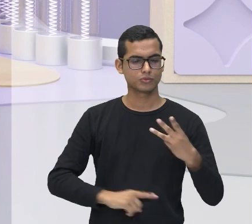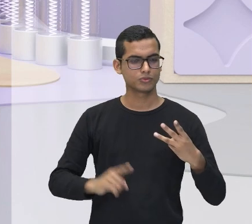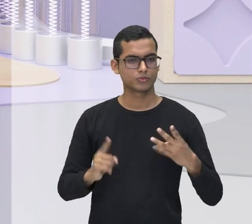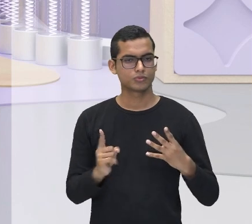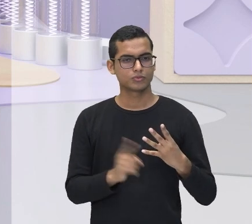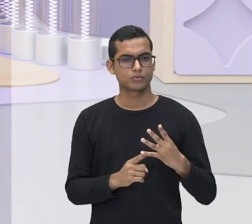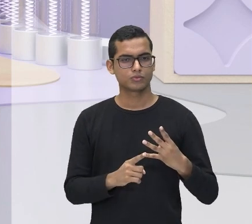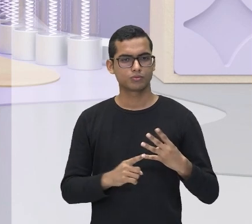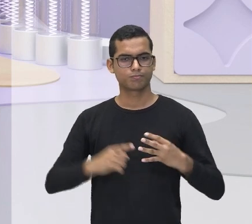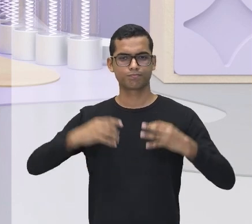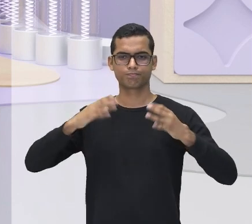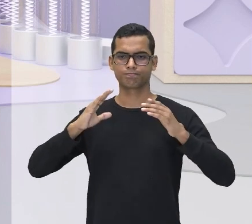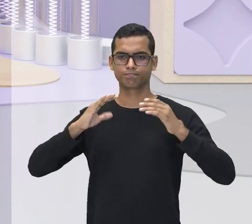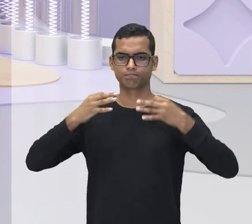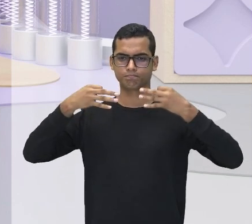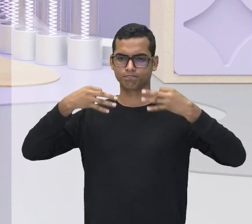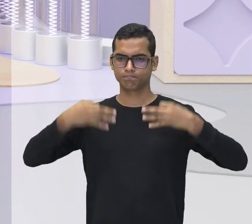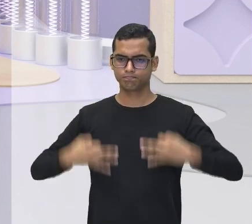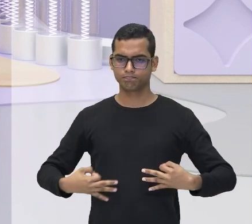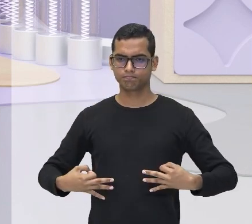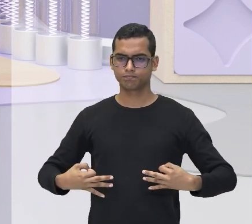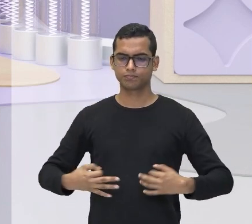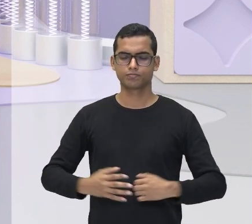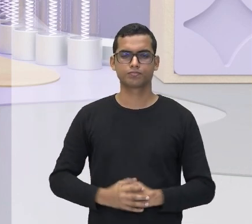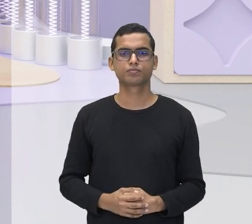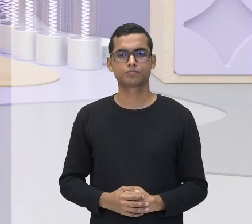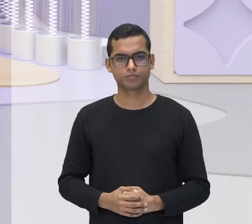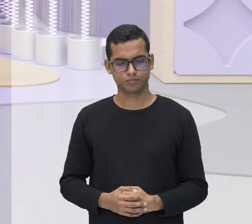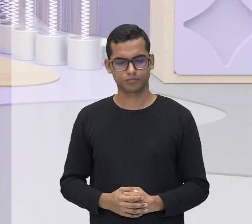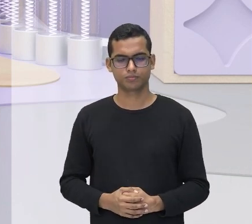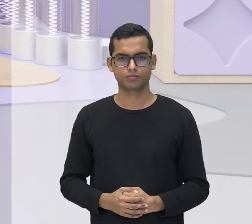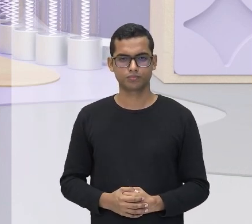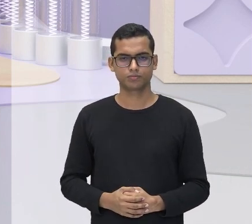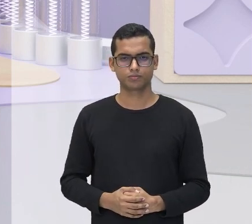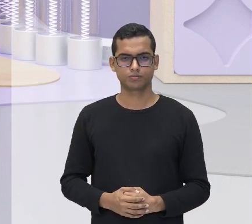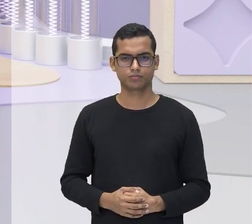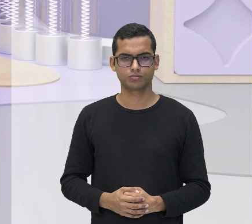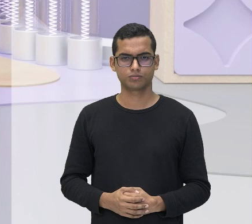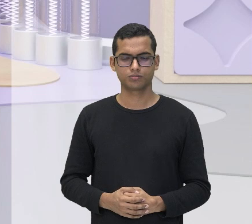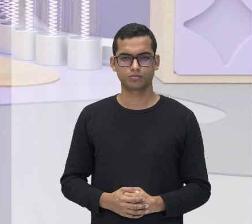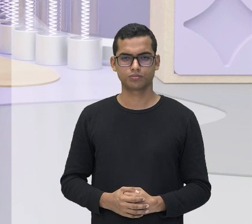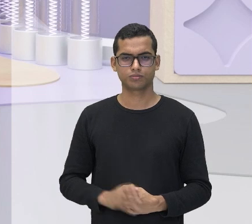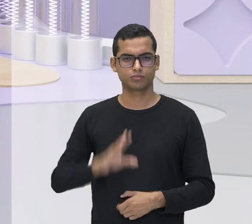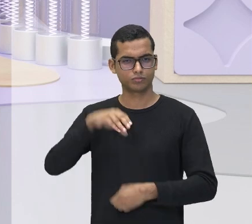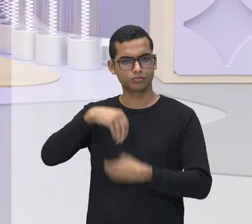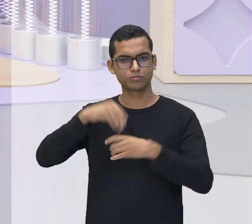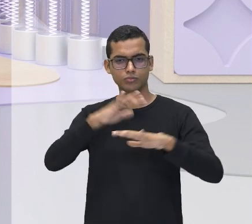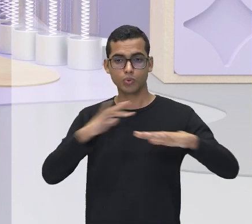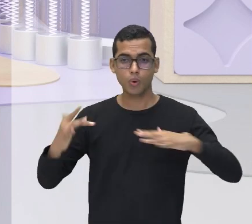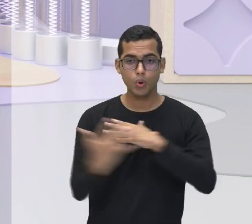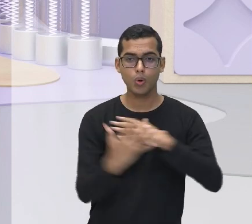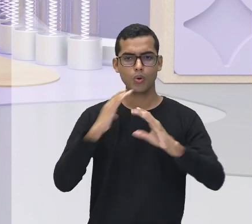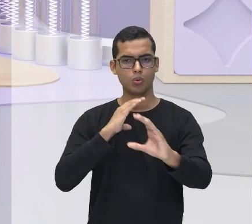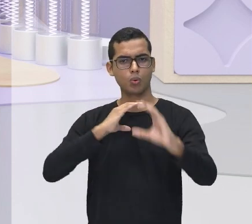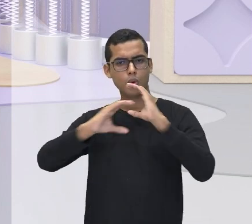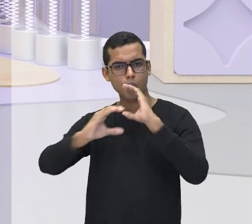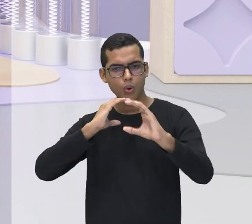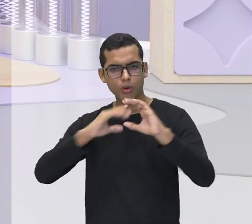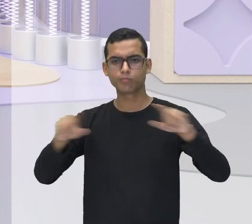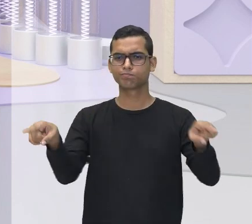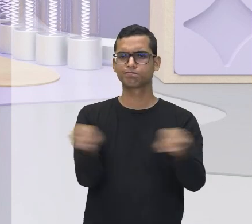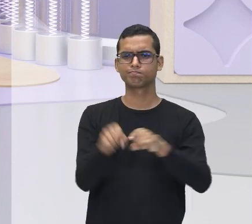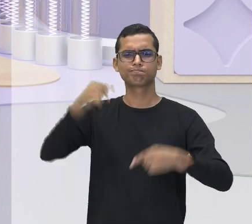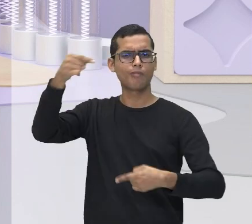a honestidade. Né? Tem sido tão falado hoje em dia nos meios de comunicação, no